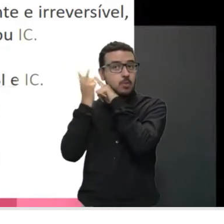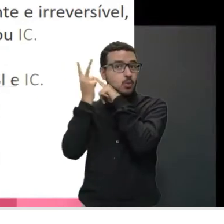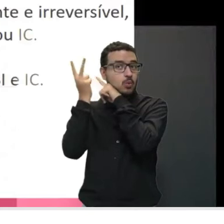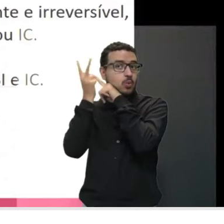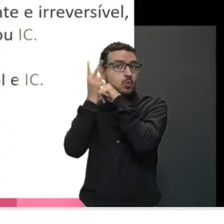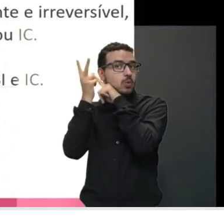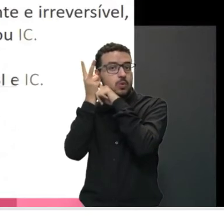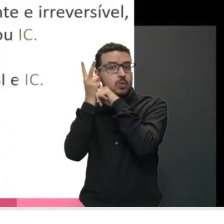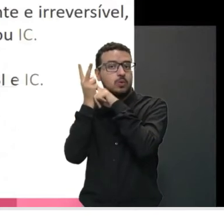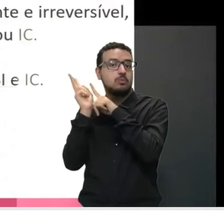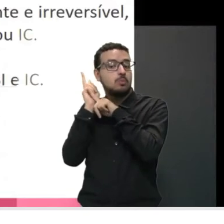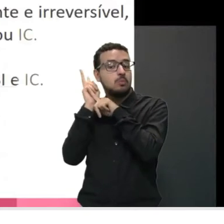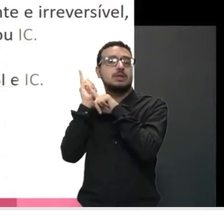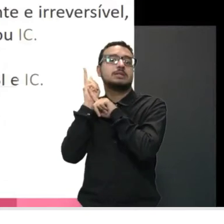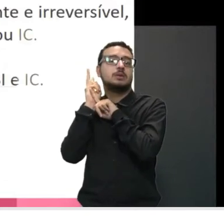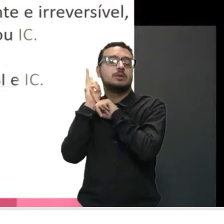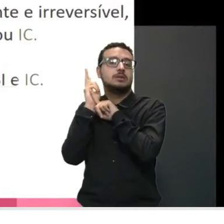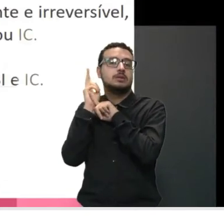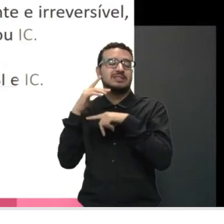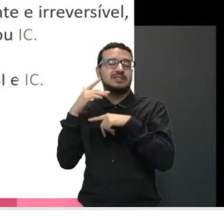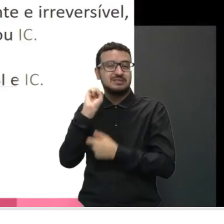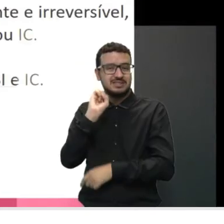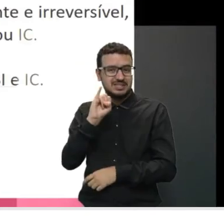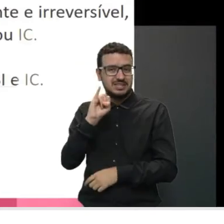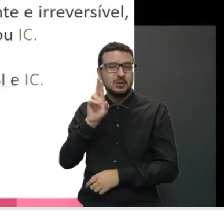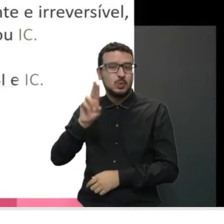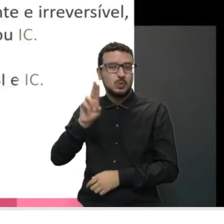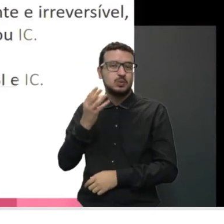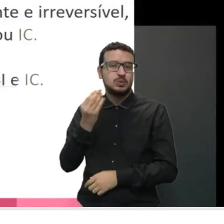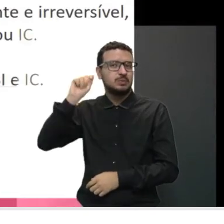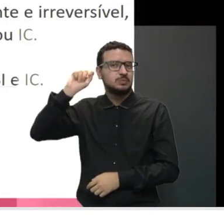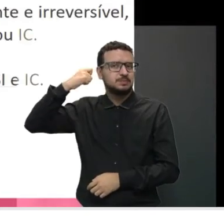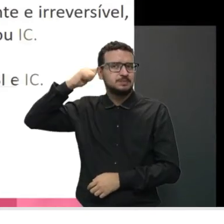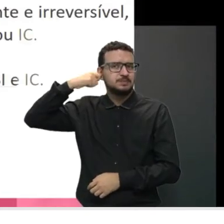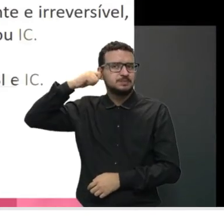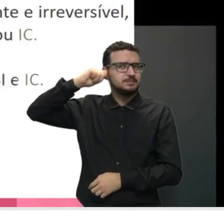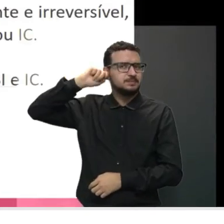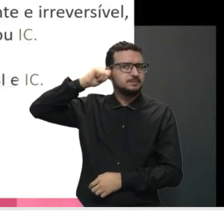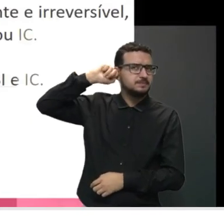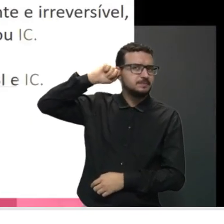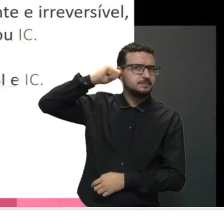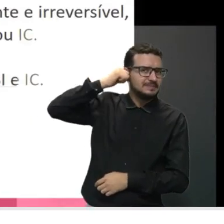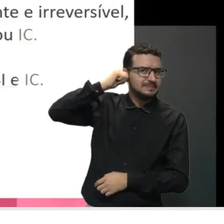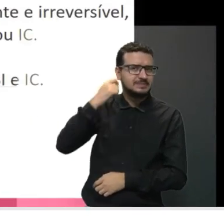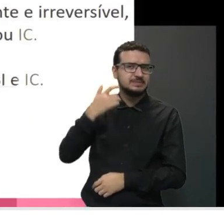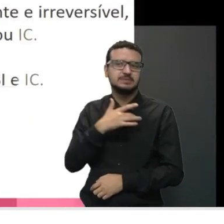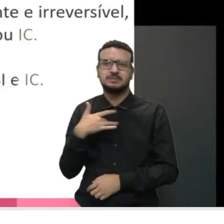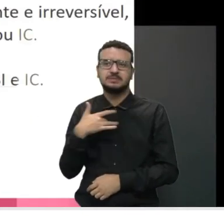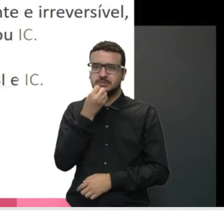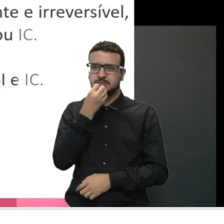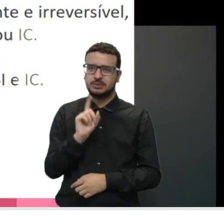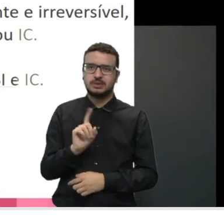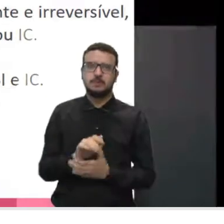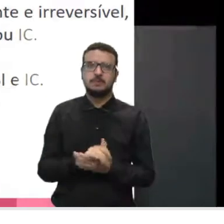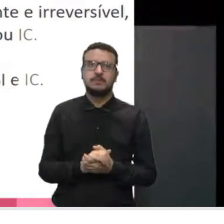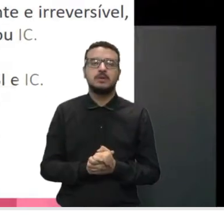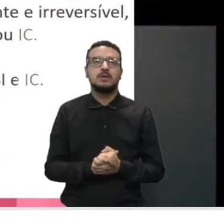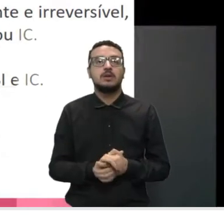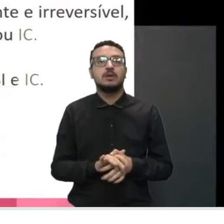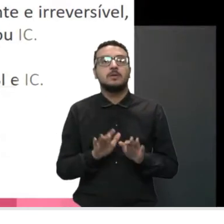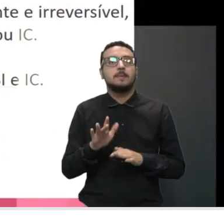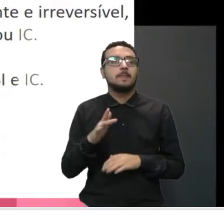para limpar o ouvido não é saudável, tá? Neurosensorial, que é a perda auditiva de João Pedro. Está localizada